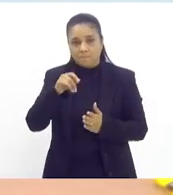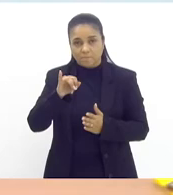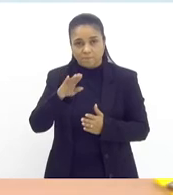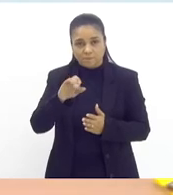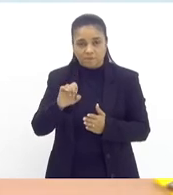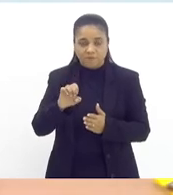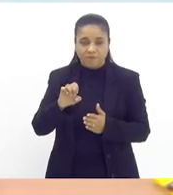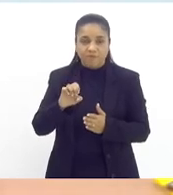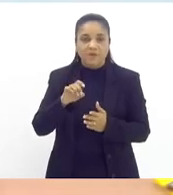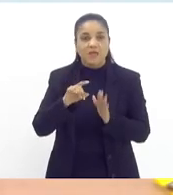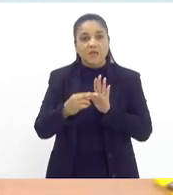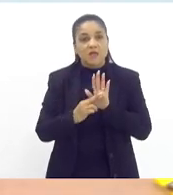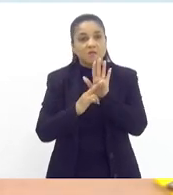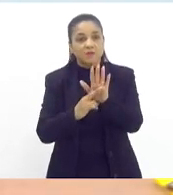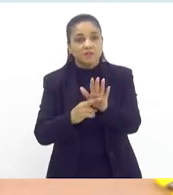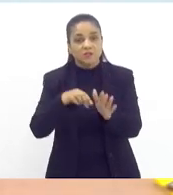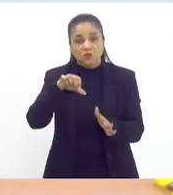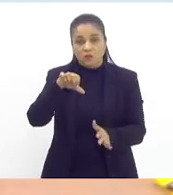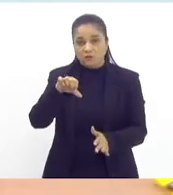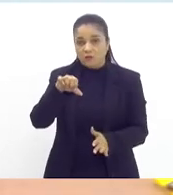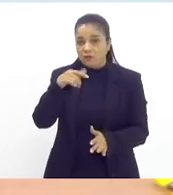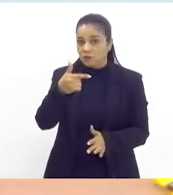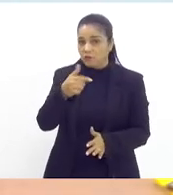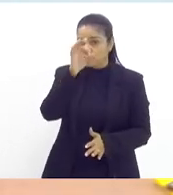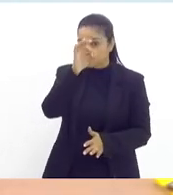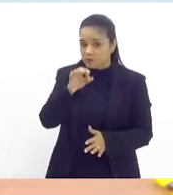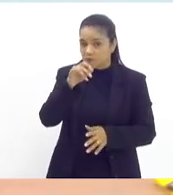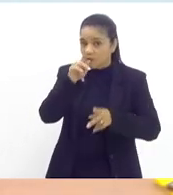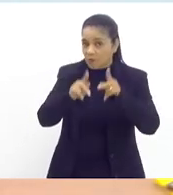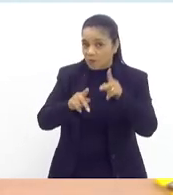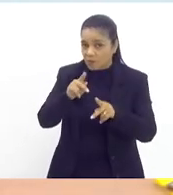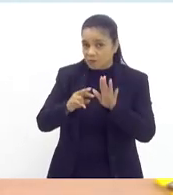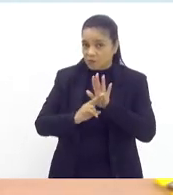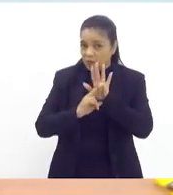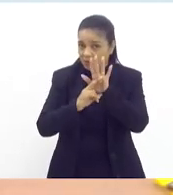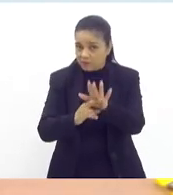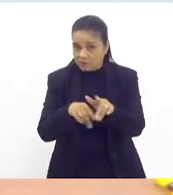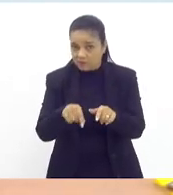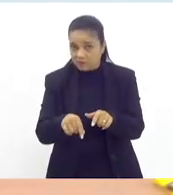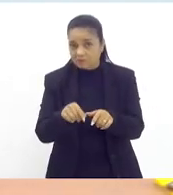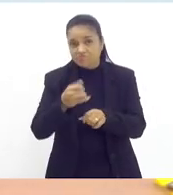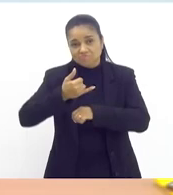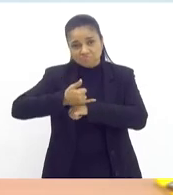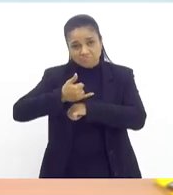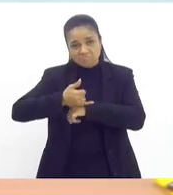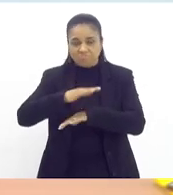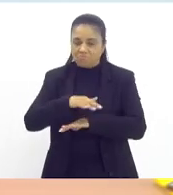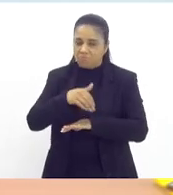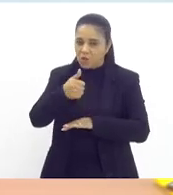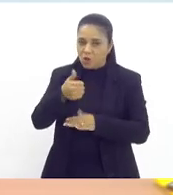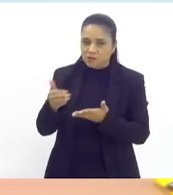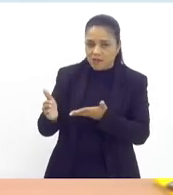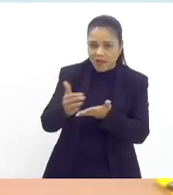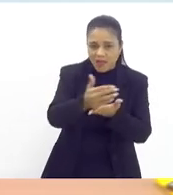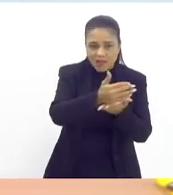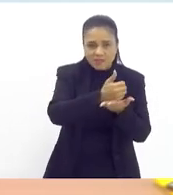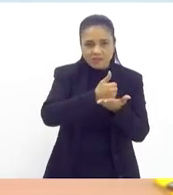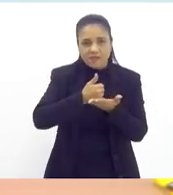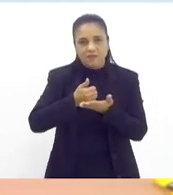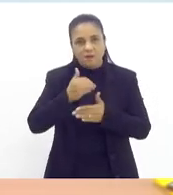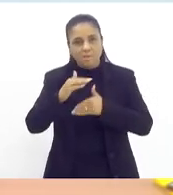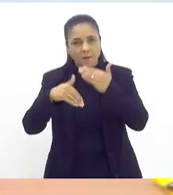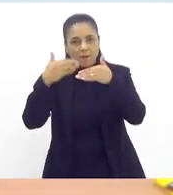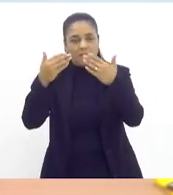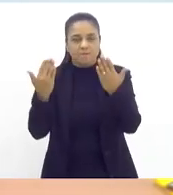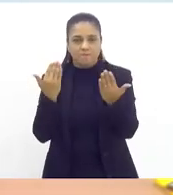representam 92% da população brasileira. Todas as capitais ficam numa situação melhor do que se a sua receita crescesse proporcionalmente ao PIB sem a